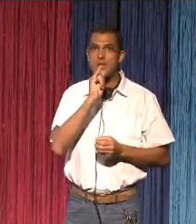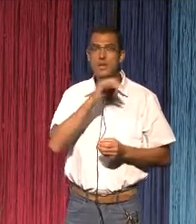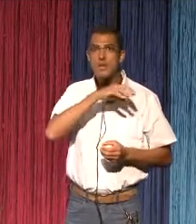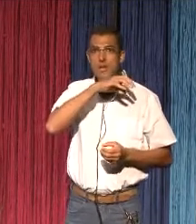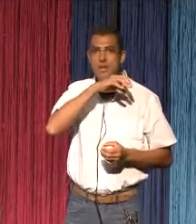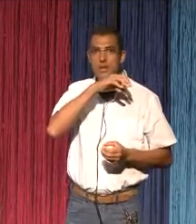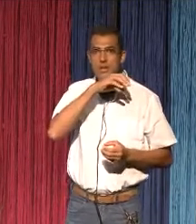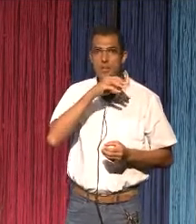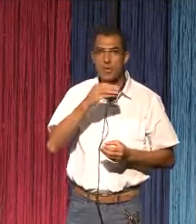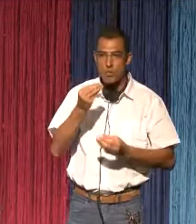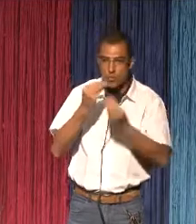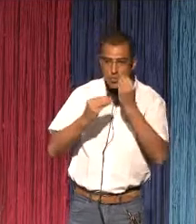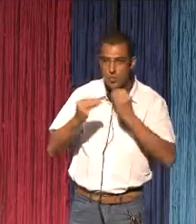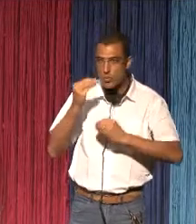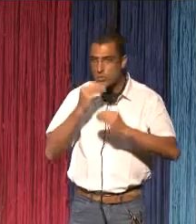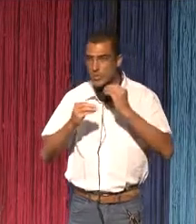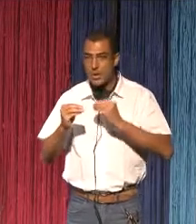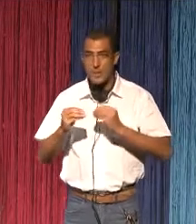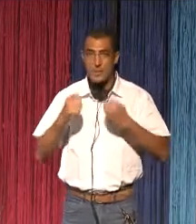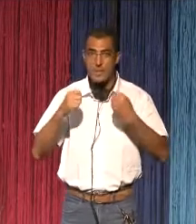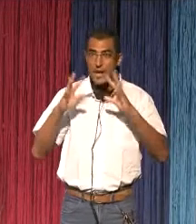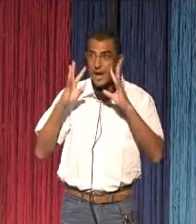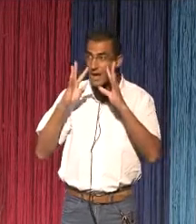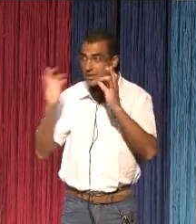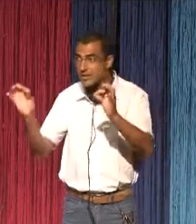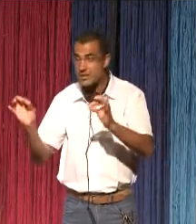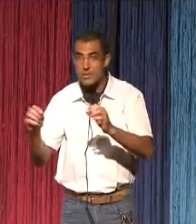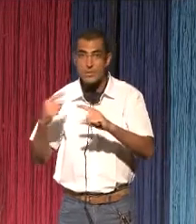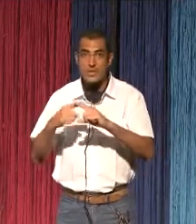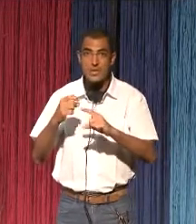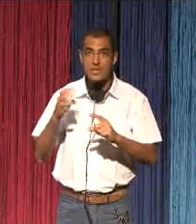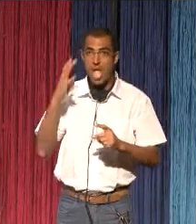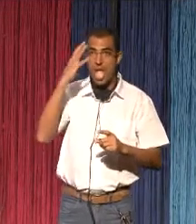muito se ele se foca muito no comer, ele é comido.